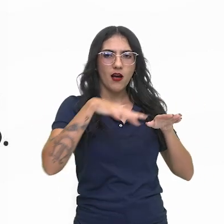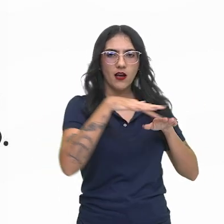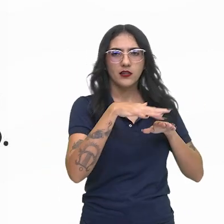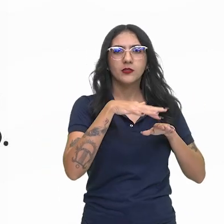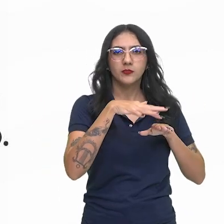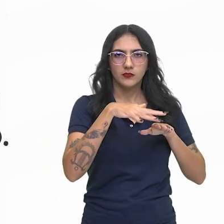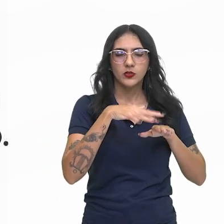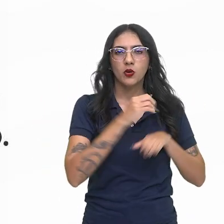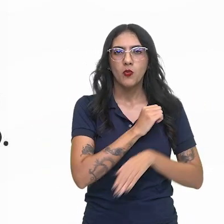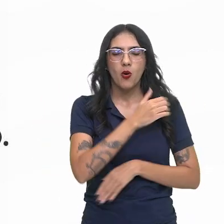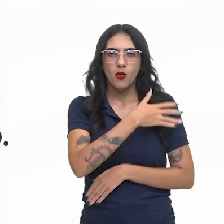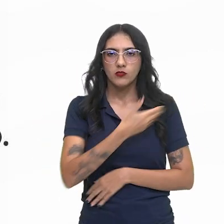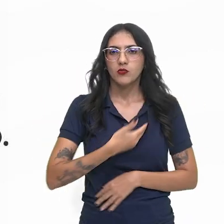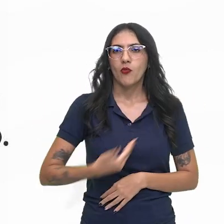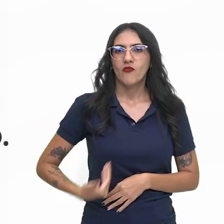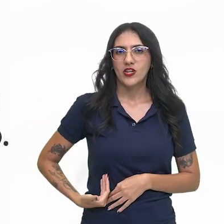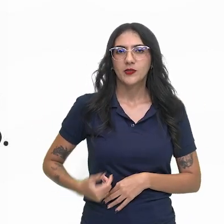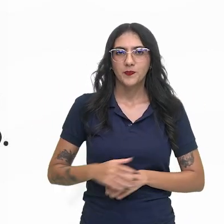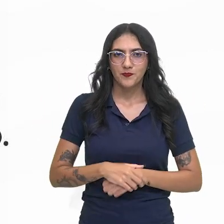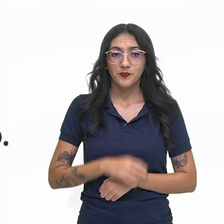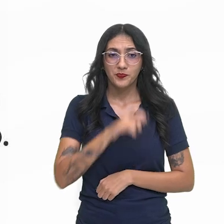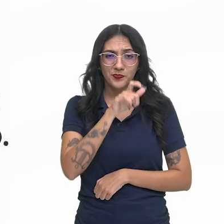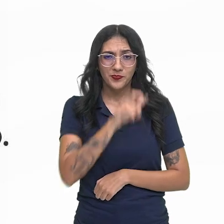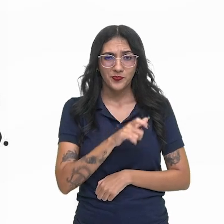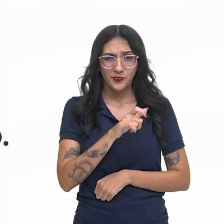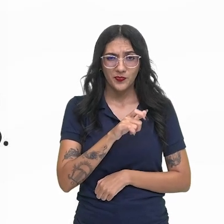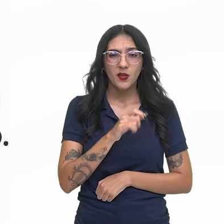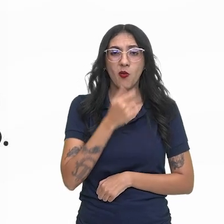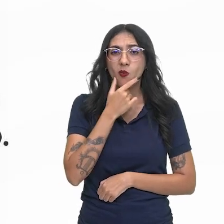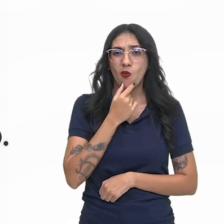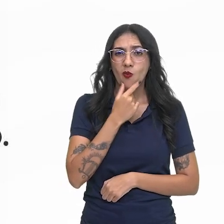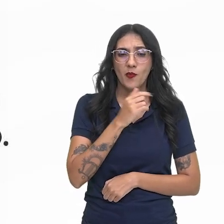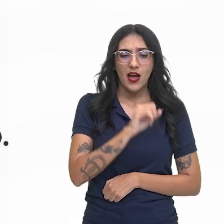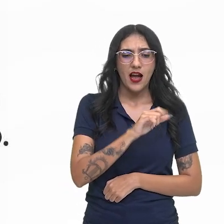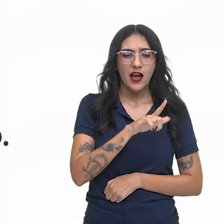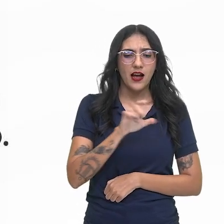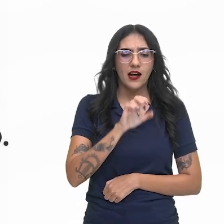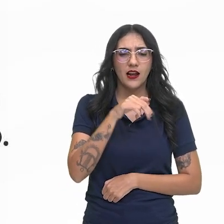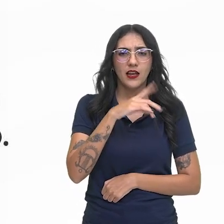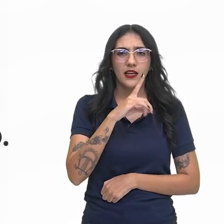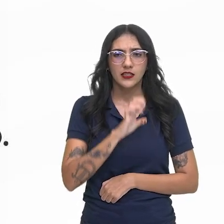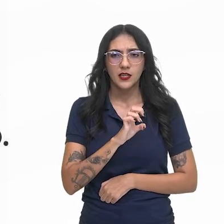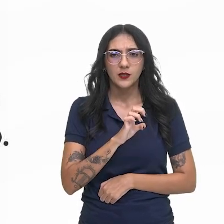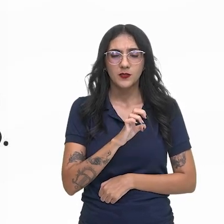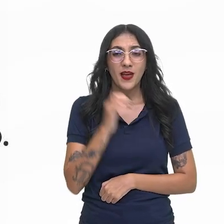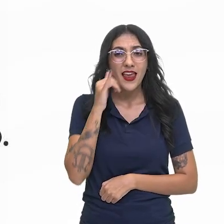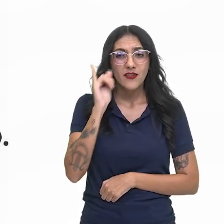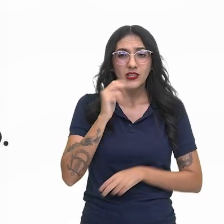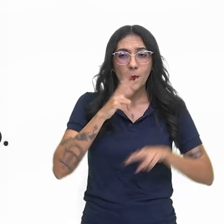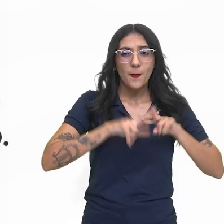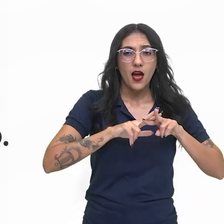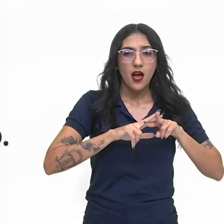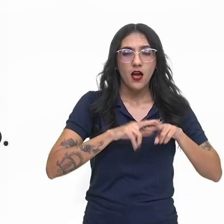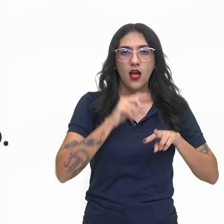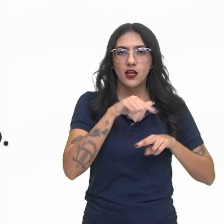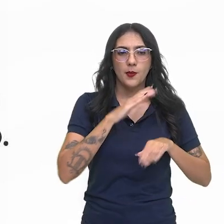no Chile. O presidente Allende resistiu ao golpe e, para não ser preso, cometeu